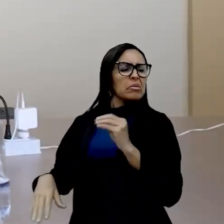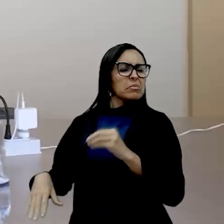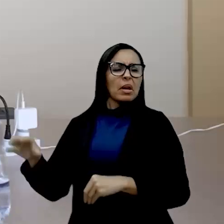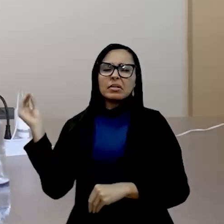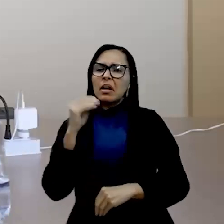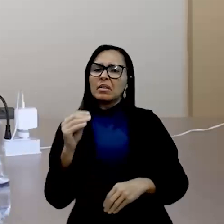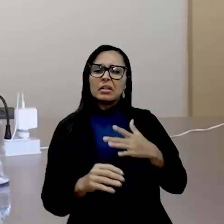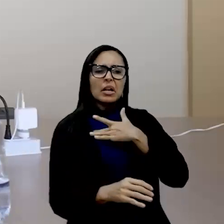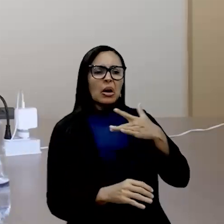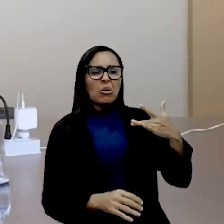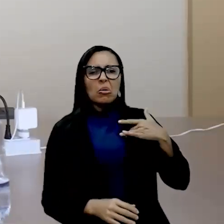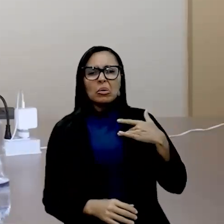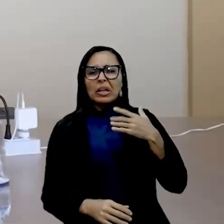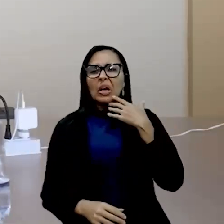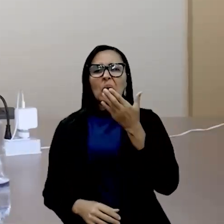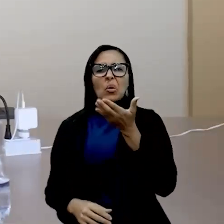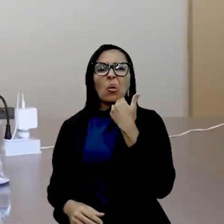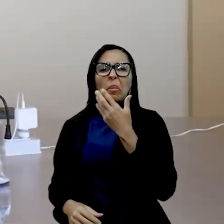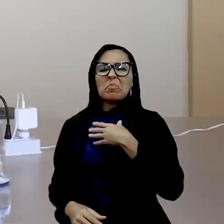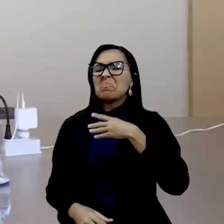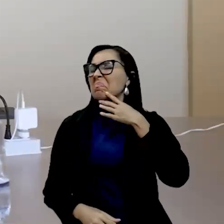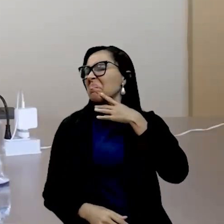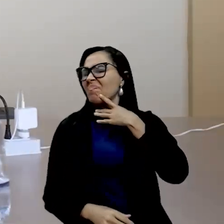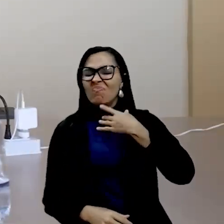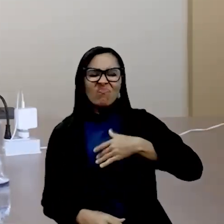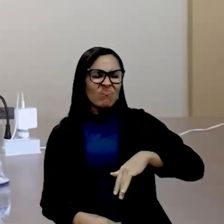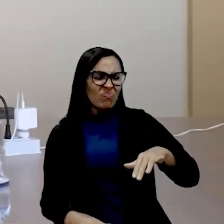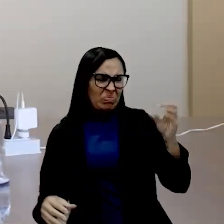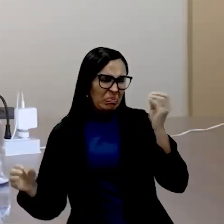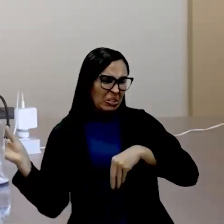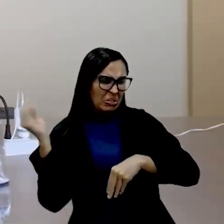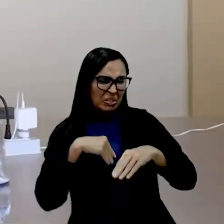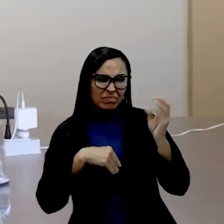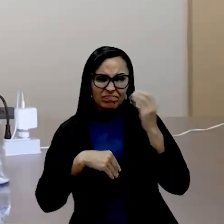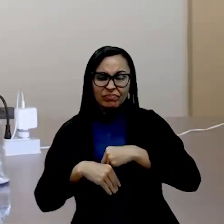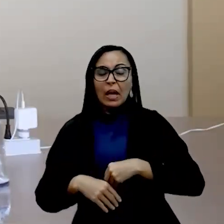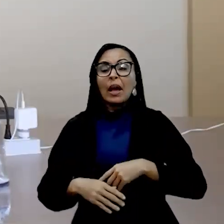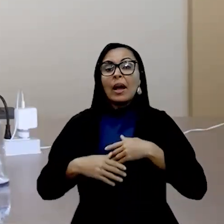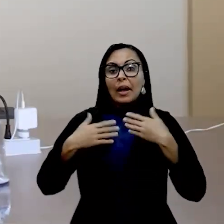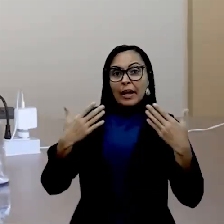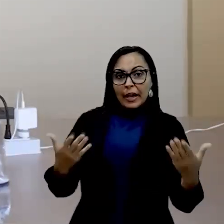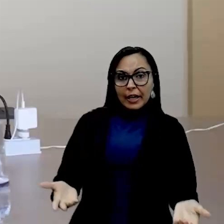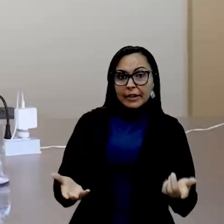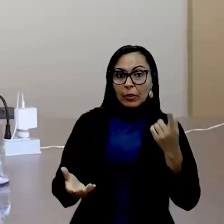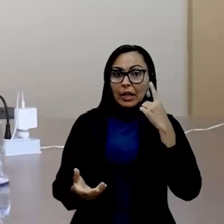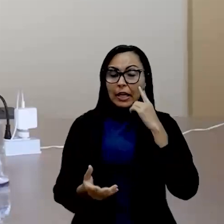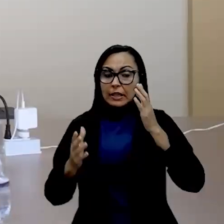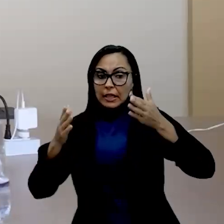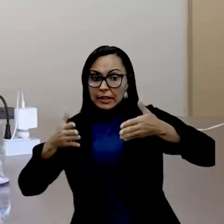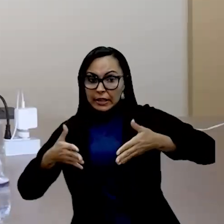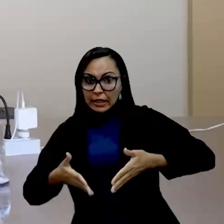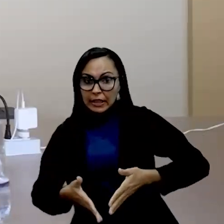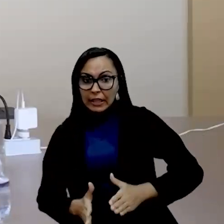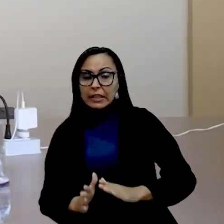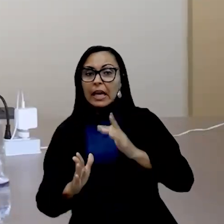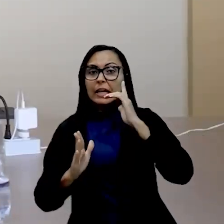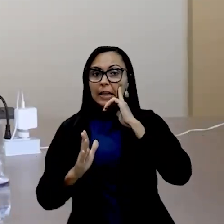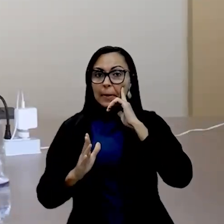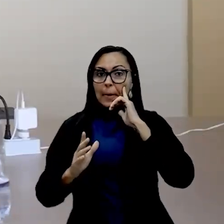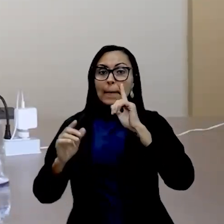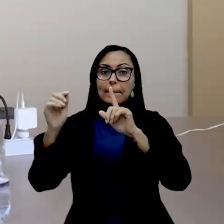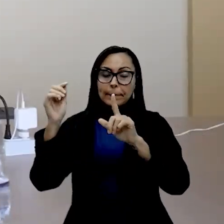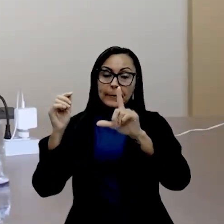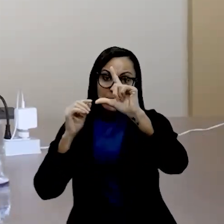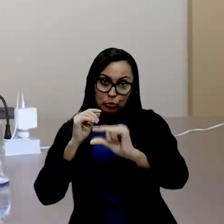da alimentação, come besteira. Por isso que, além da questão da natalidade de homens ser menor do que a de